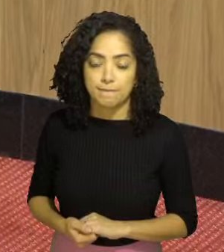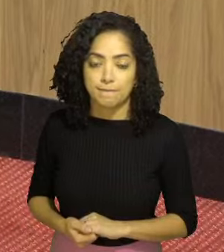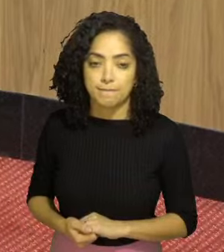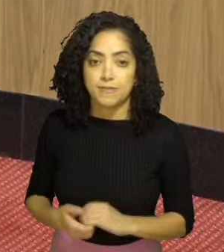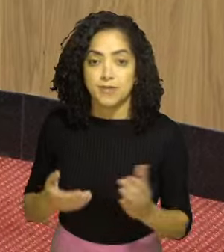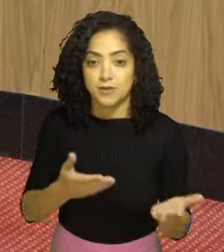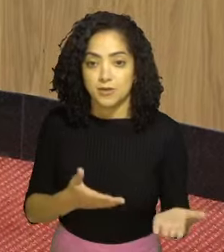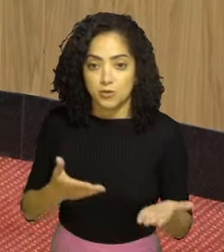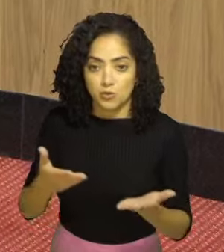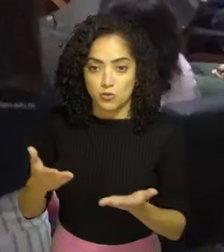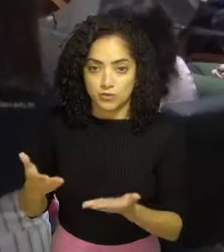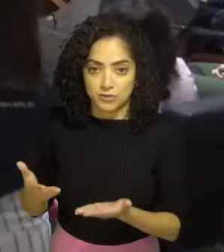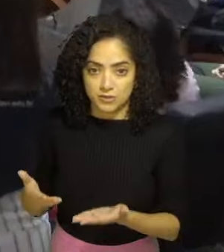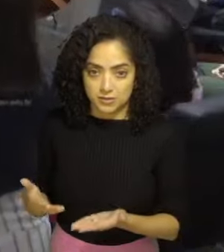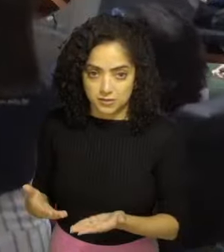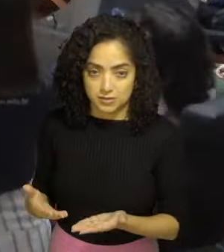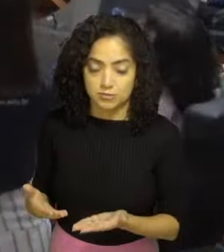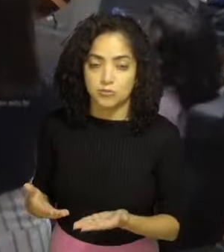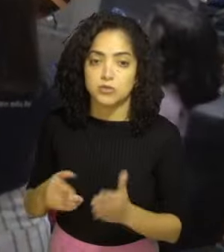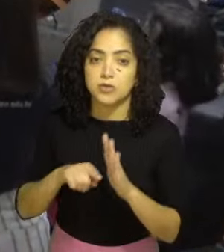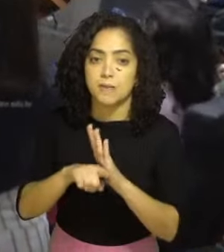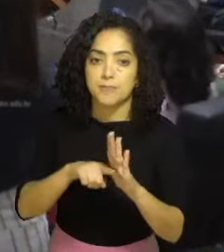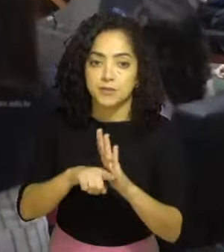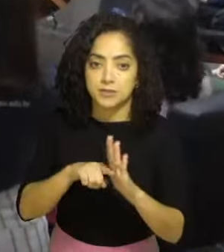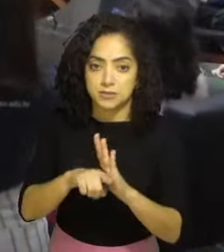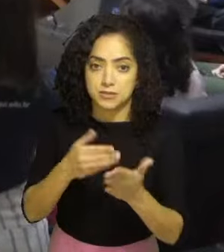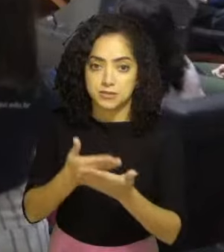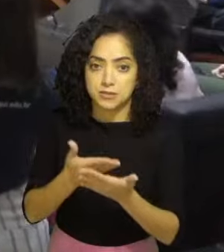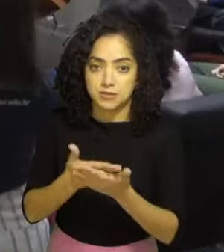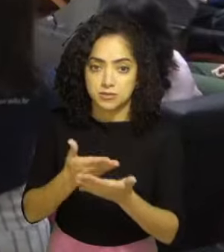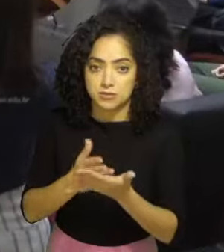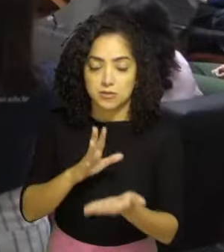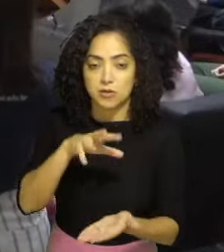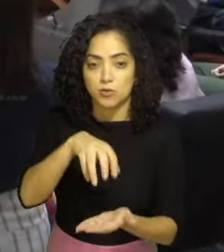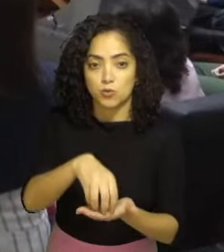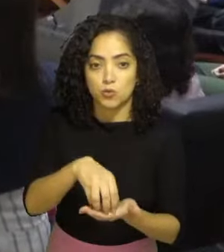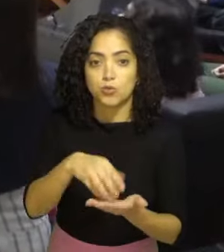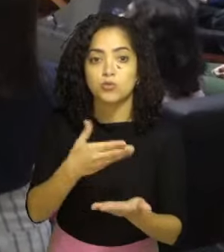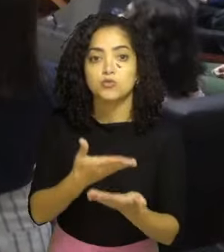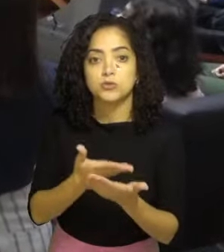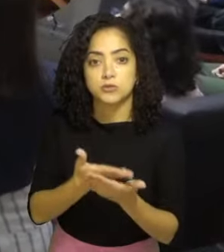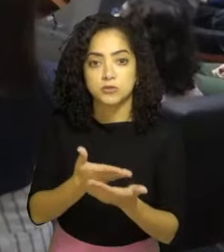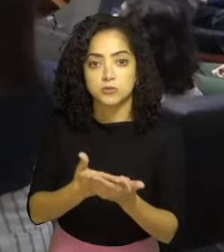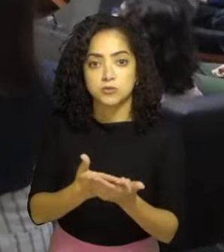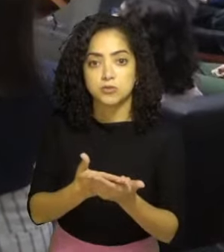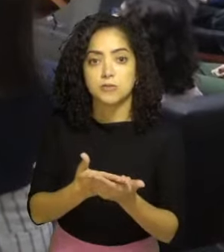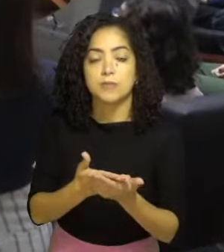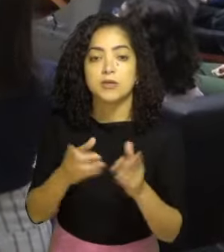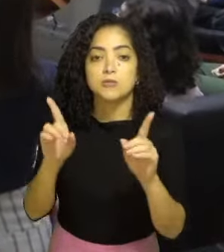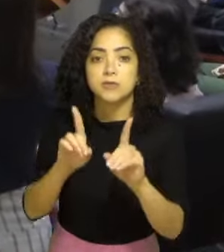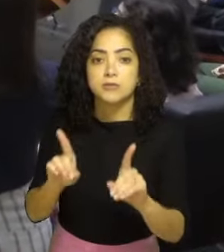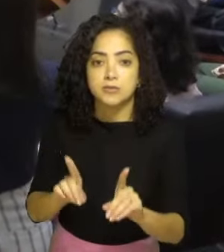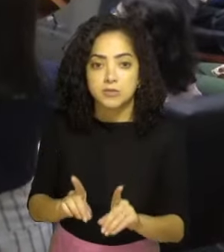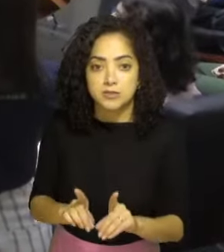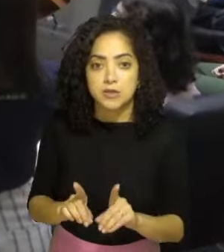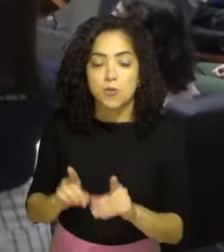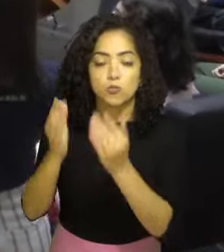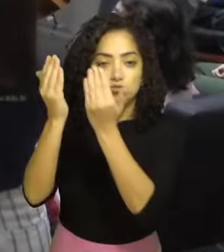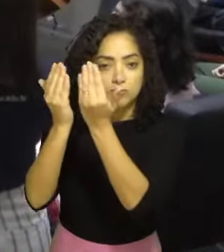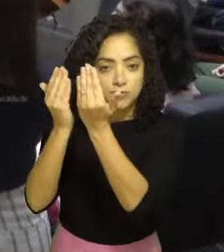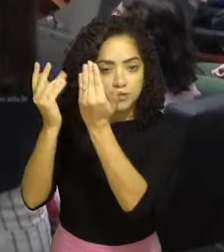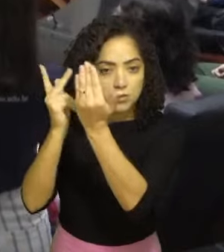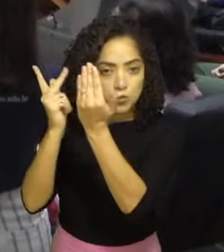Convidamos para receber a homenagem a pesquisadora vinculada ao Núcleo de Estudos sobre Deficiência do Departamento de Psicologia da